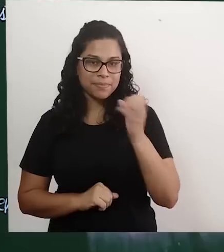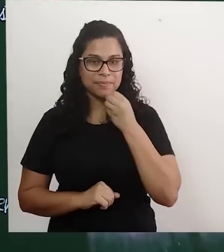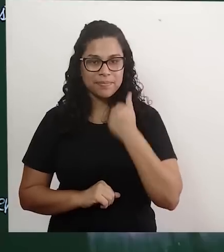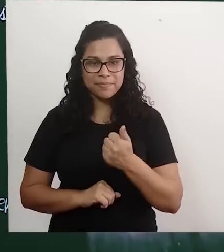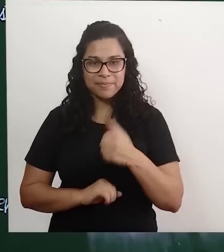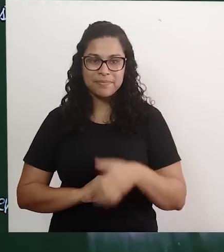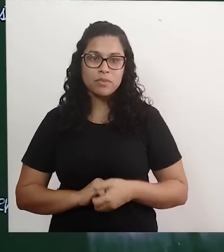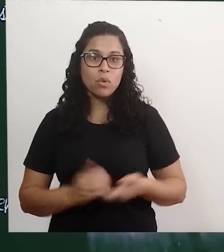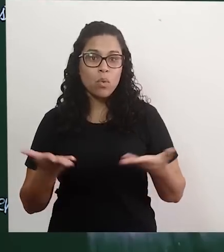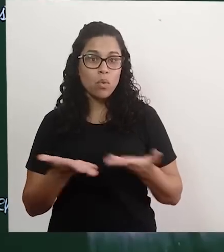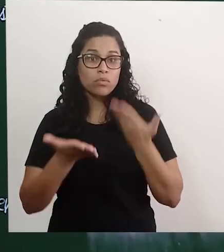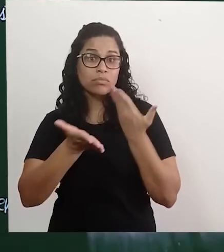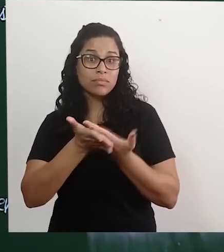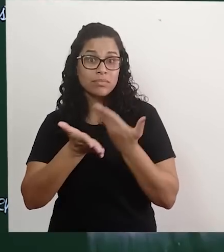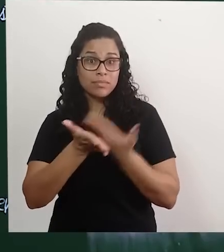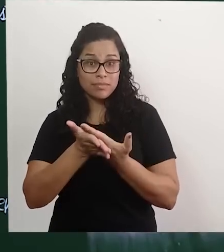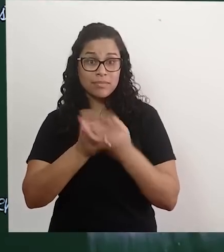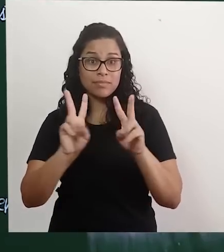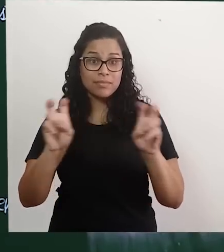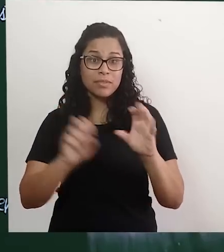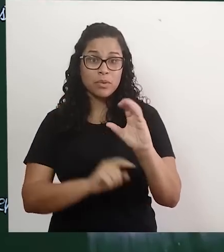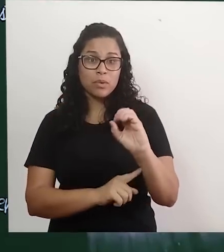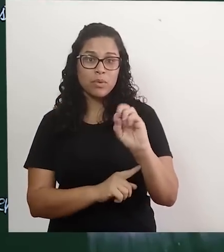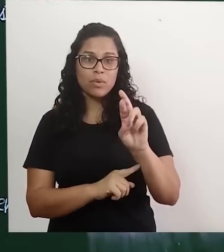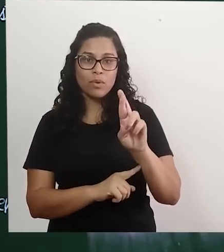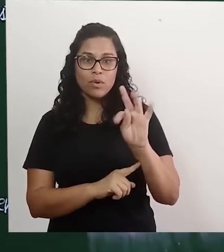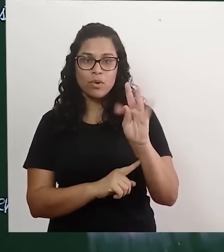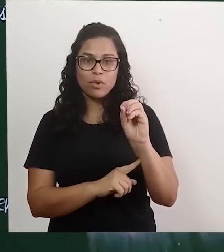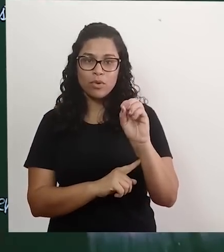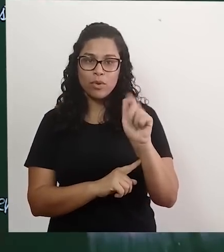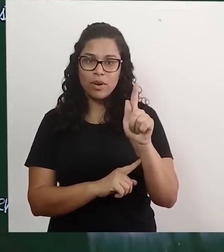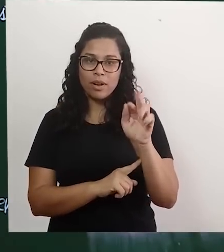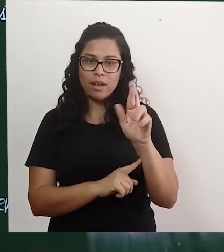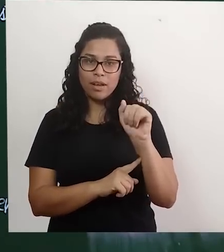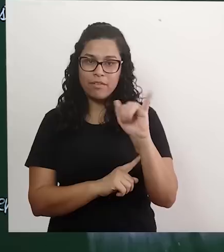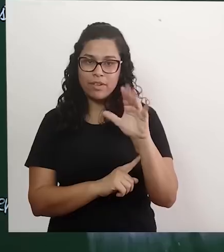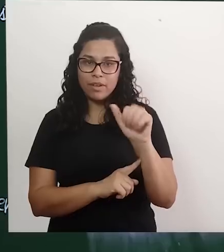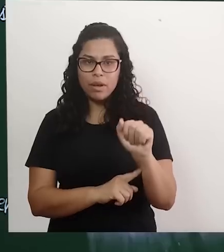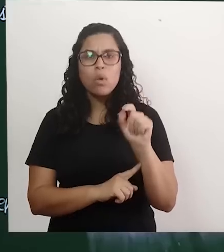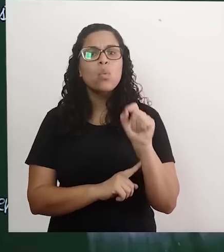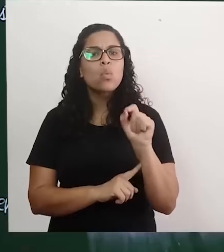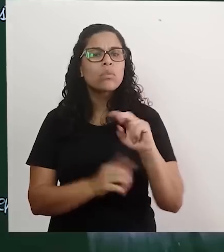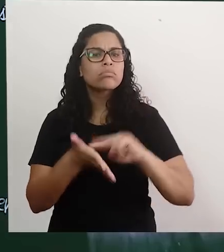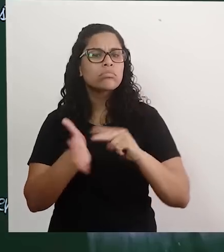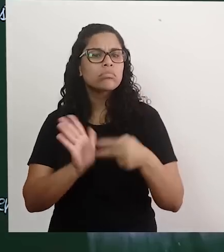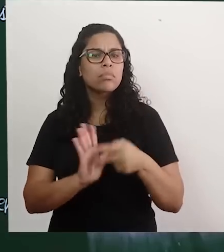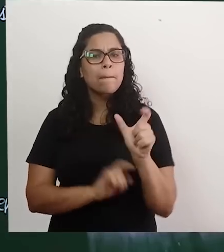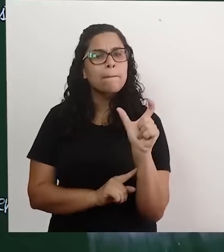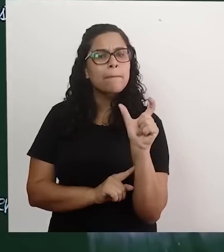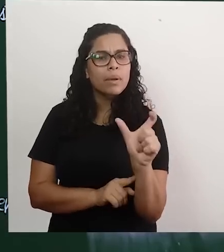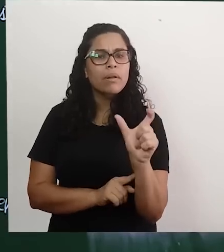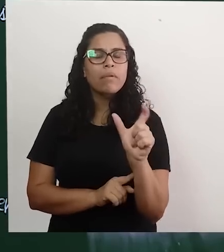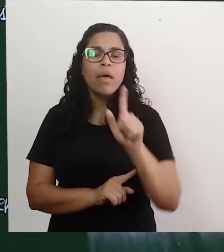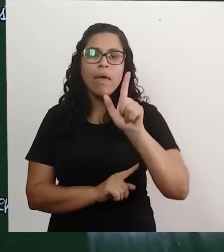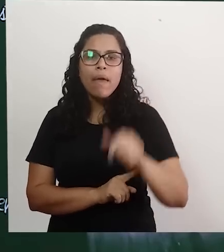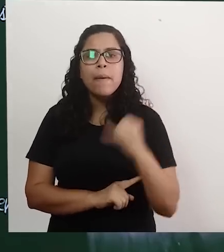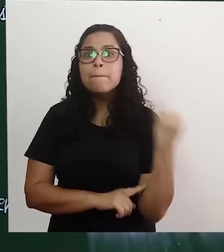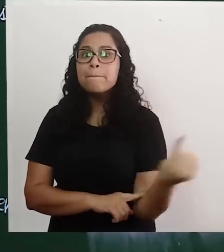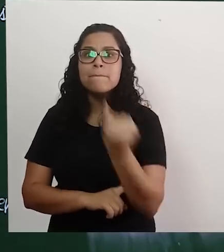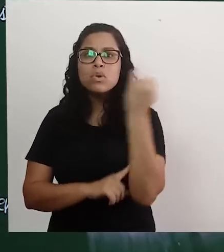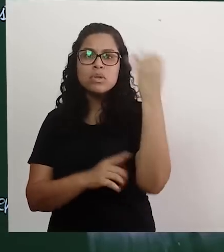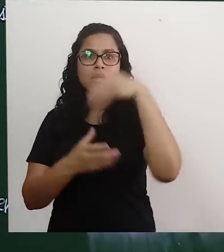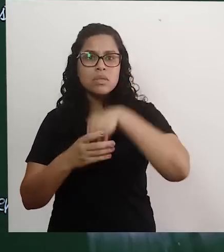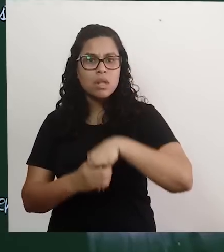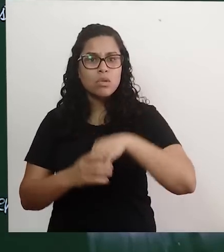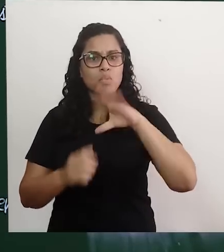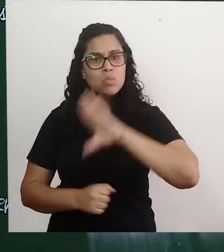Oi, tudo bem? Na aula de hoje a gente vai falar sobre ortografia. A ortografia é uma parte da gramática, uma parte da língua importante para nos